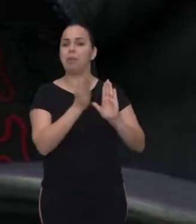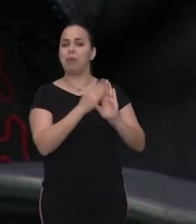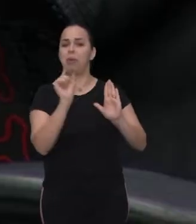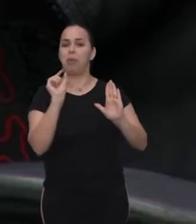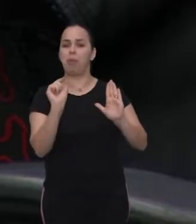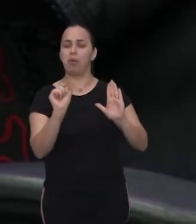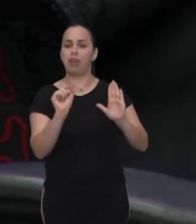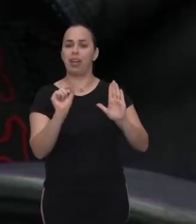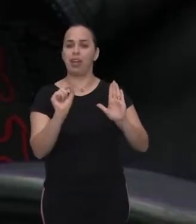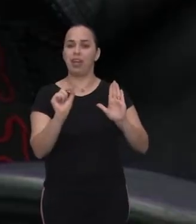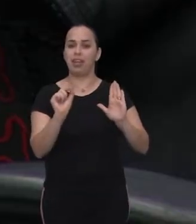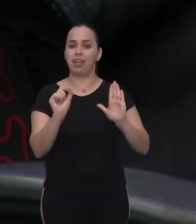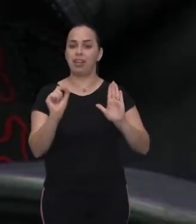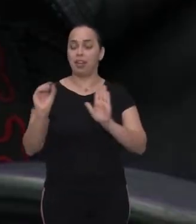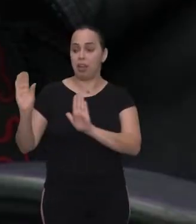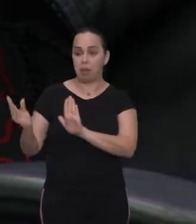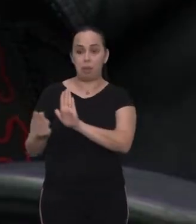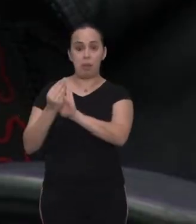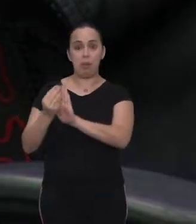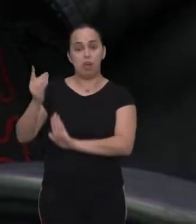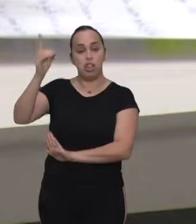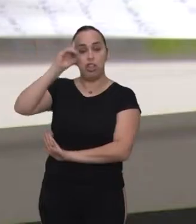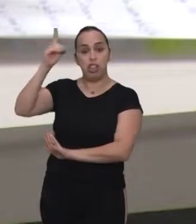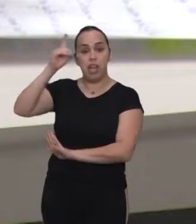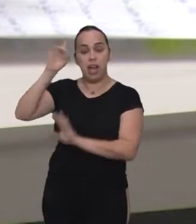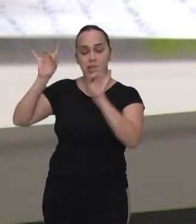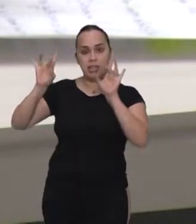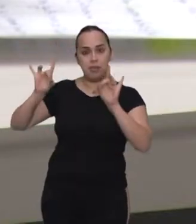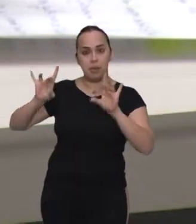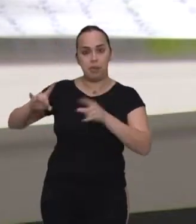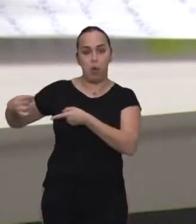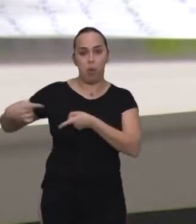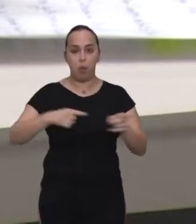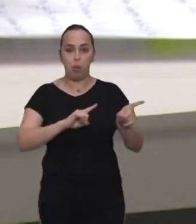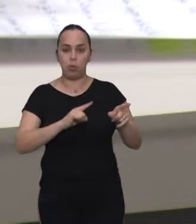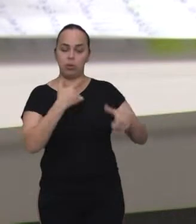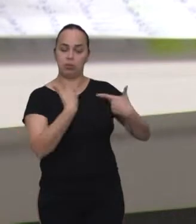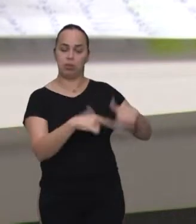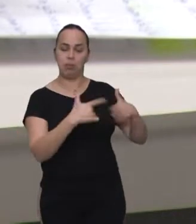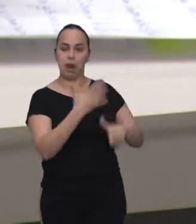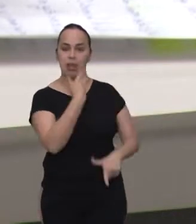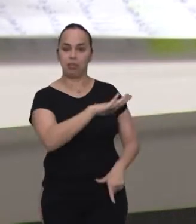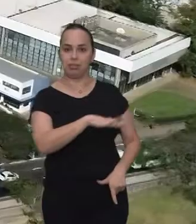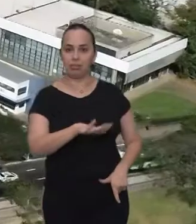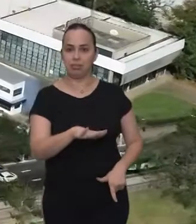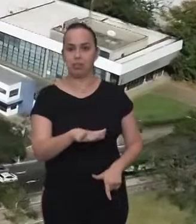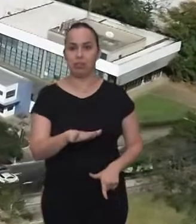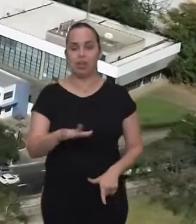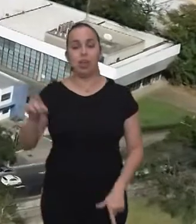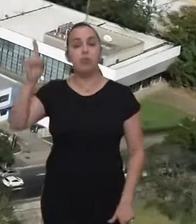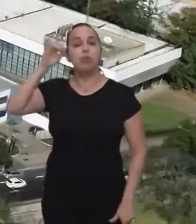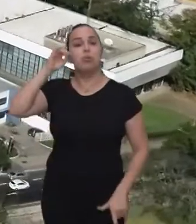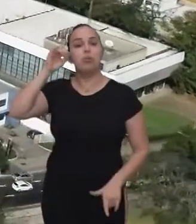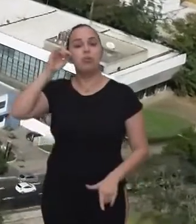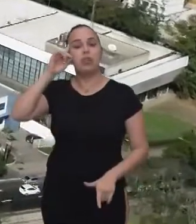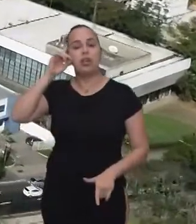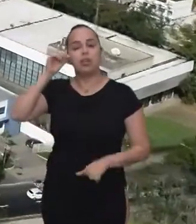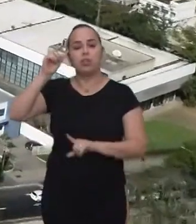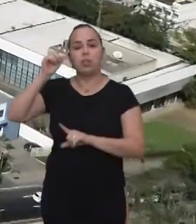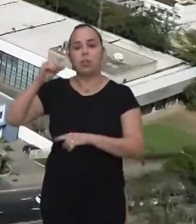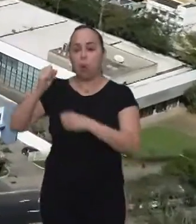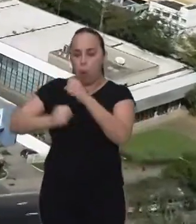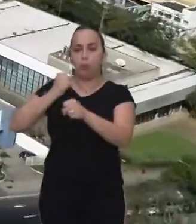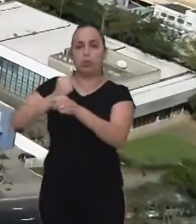está a proposta que inclui no calendário de São José dos Campos o dia Municipal de combate ao trabalho infantil a data que será